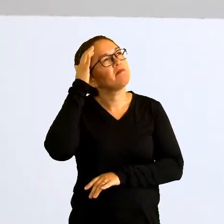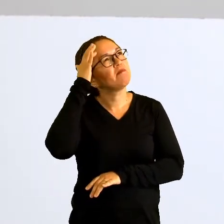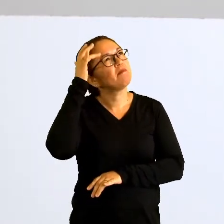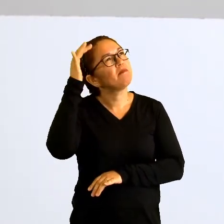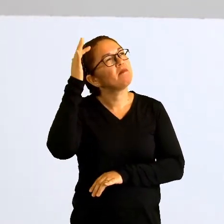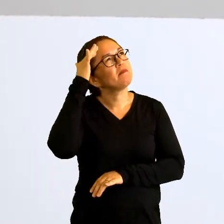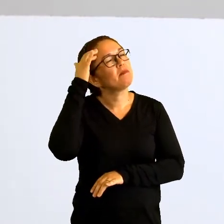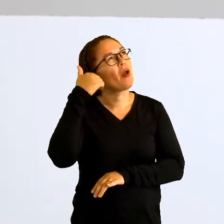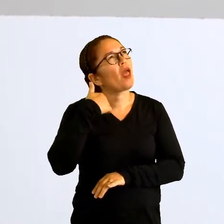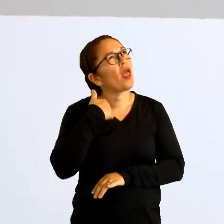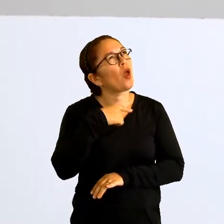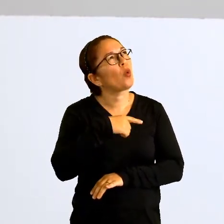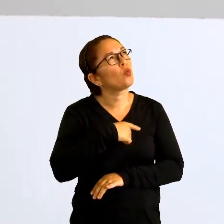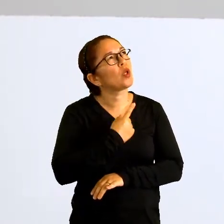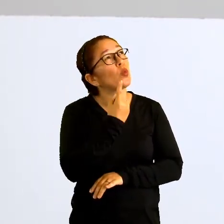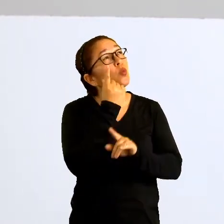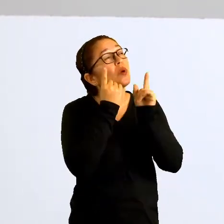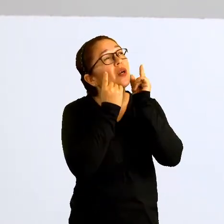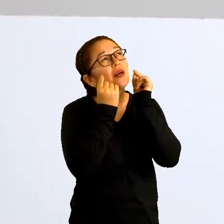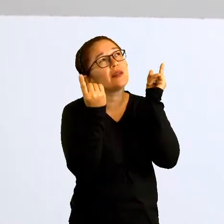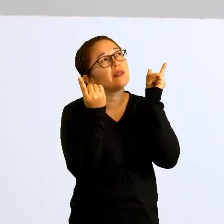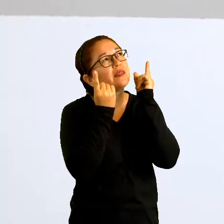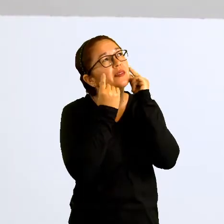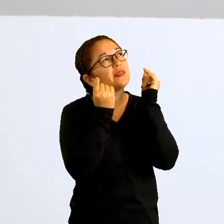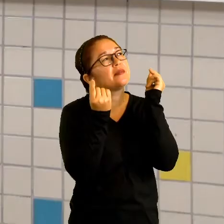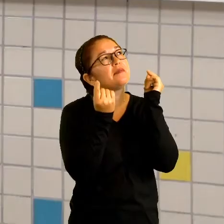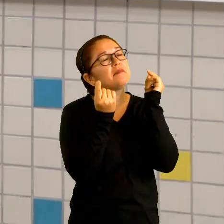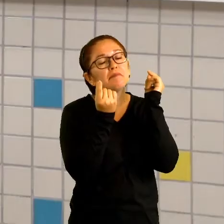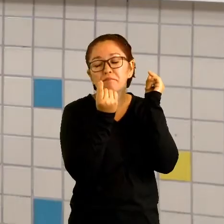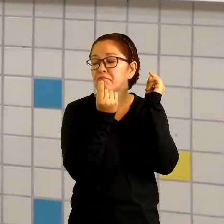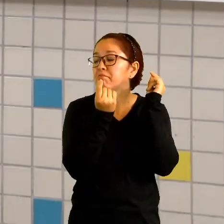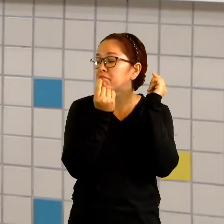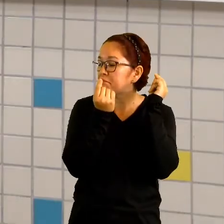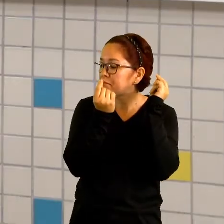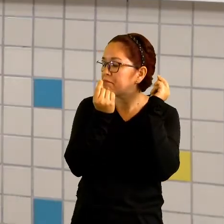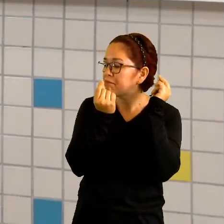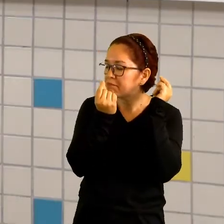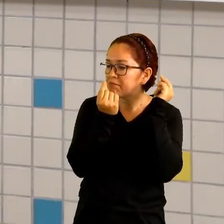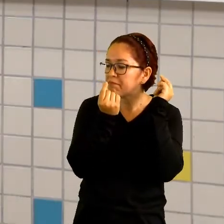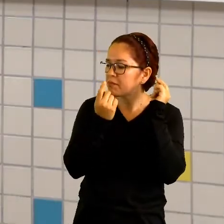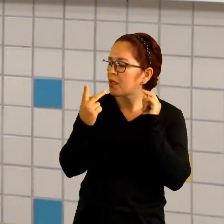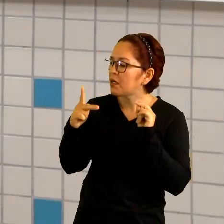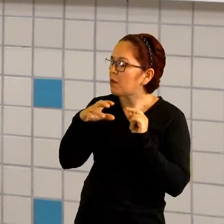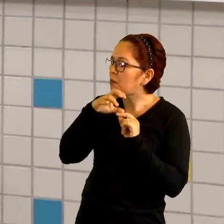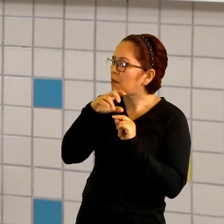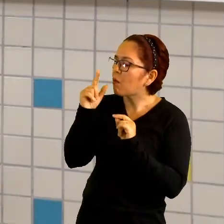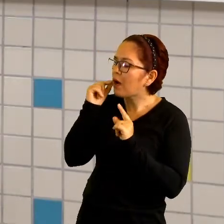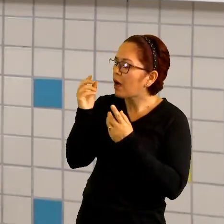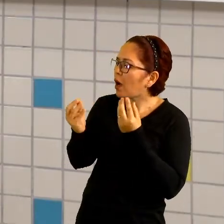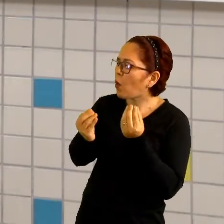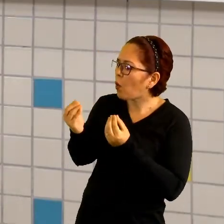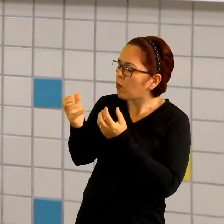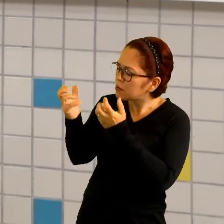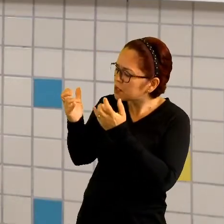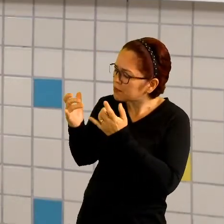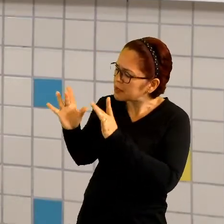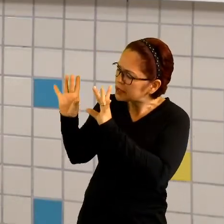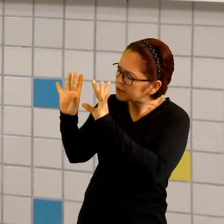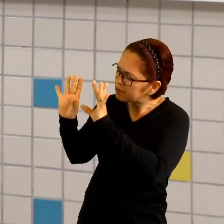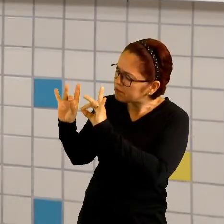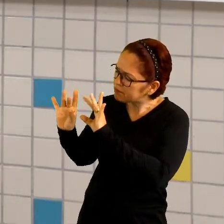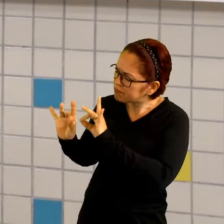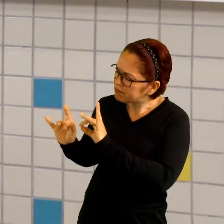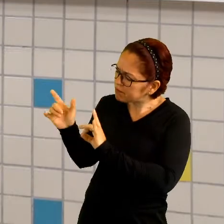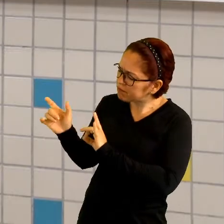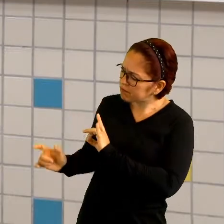que eu tenho um gatinho. Como é o seu animalzinho, Fava? Fale para mim as características do